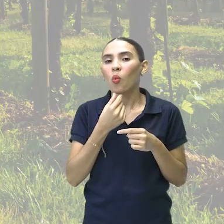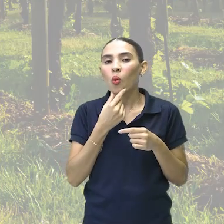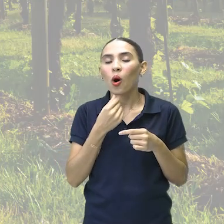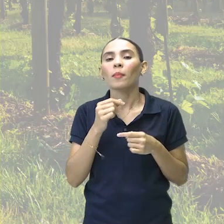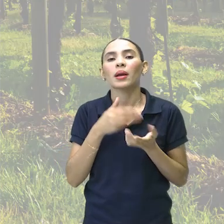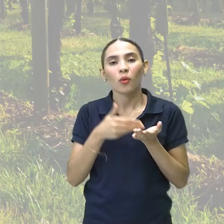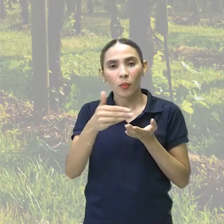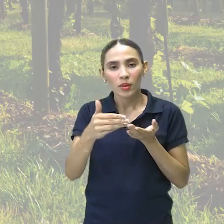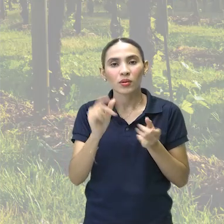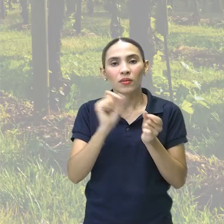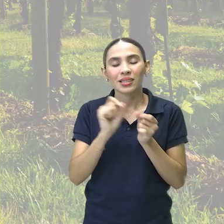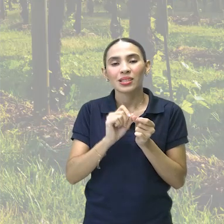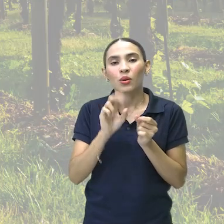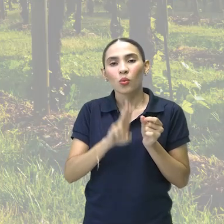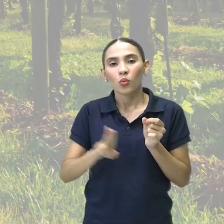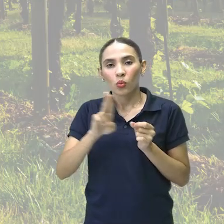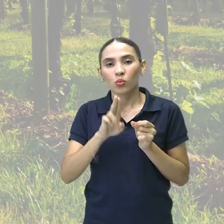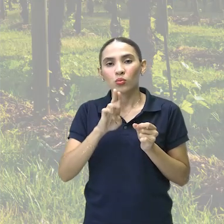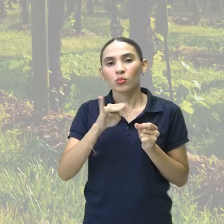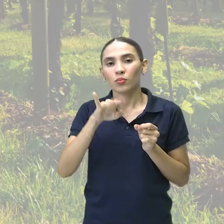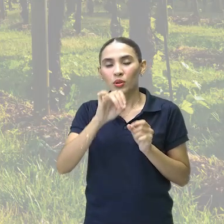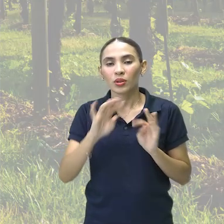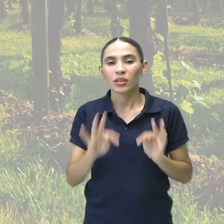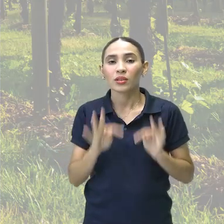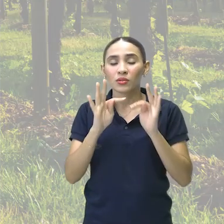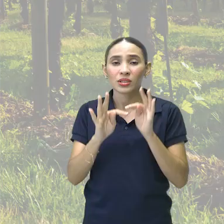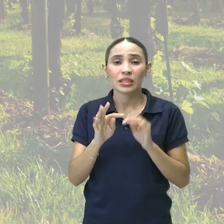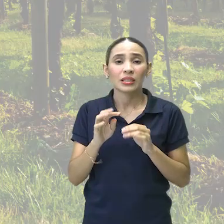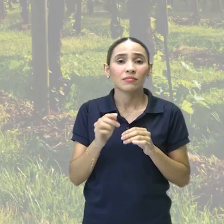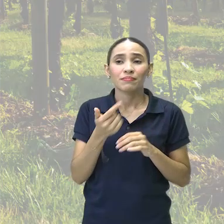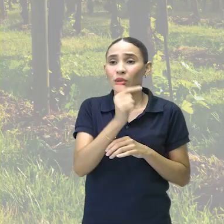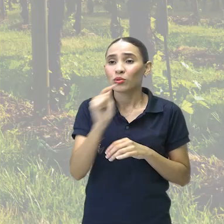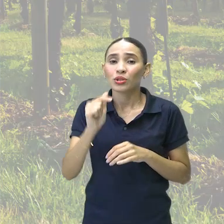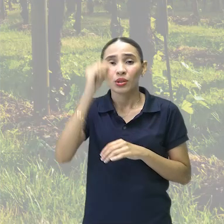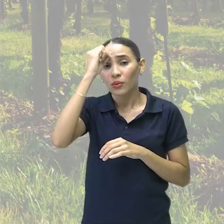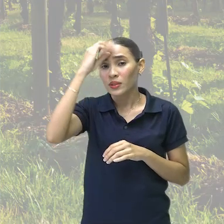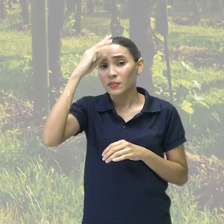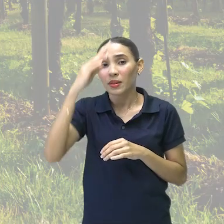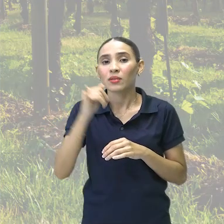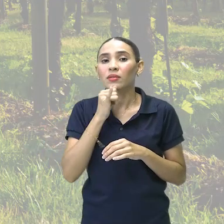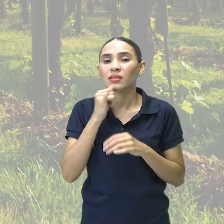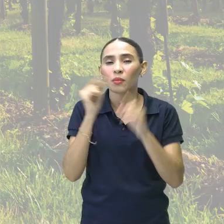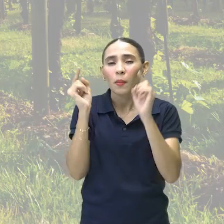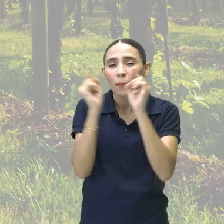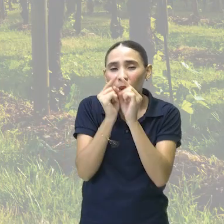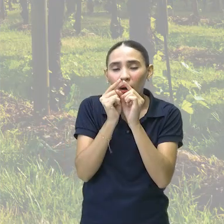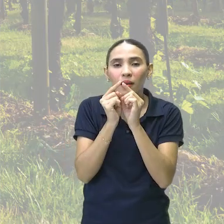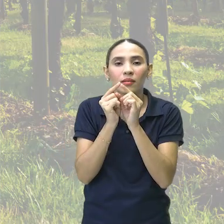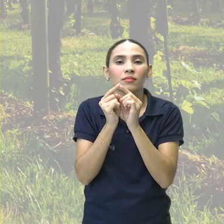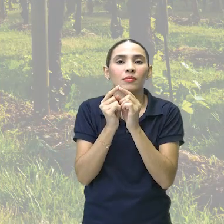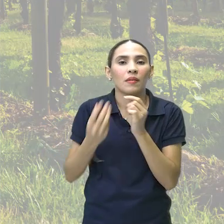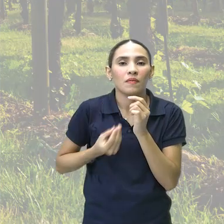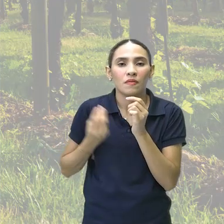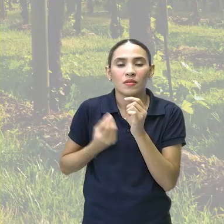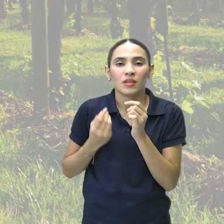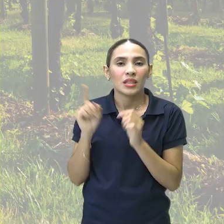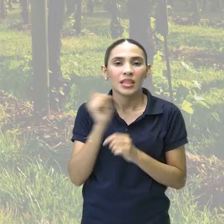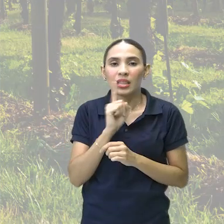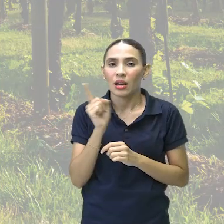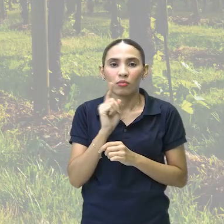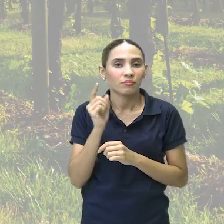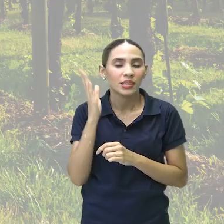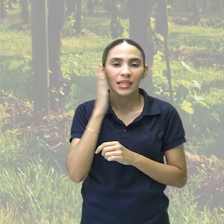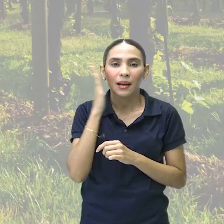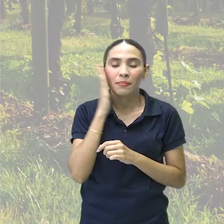da biotecnologia, mesmo sem o entendimento, por exemplo, dos micro-organismos, né? Ele não sabia da existência